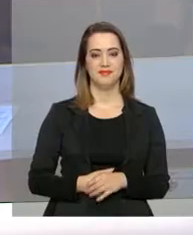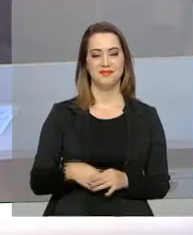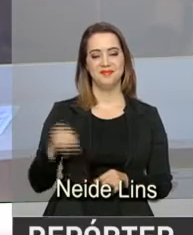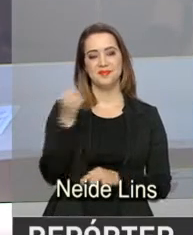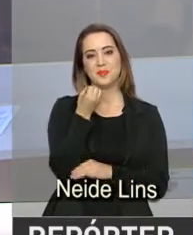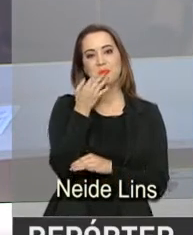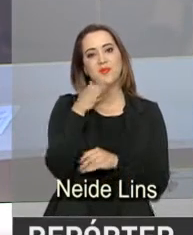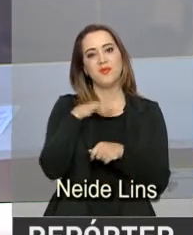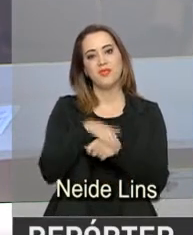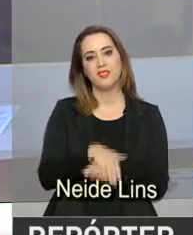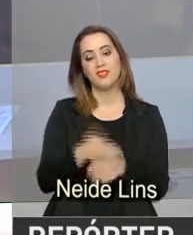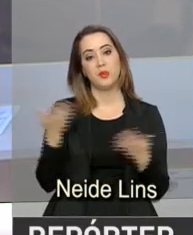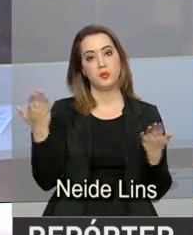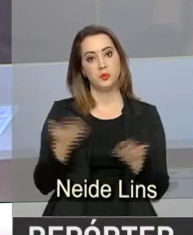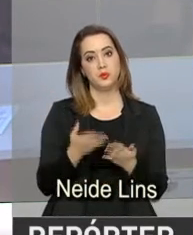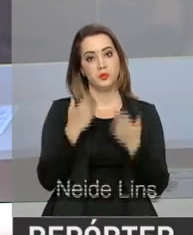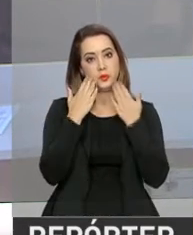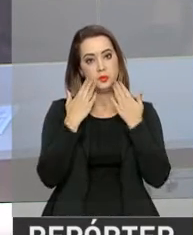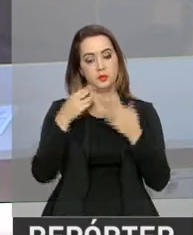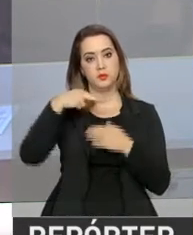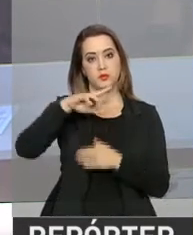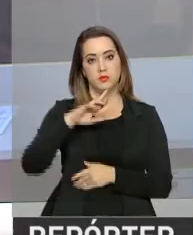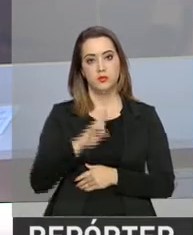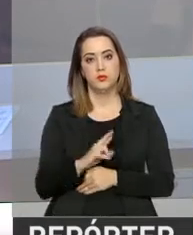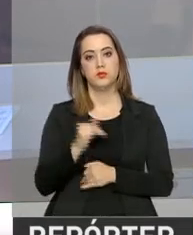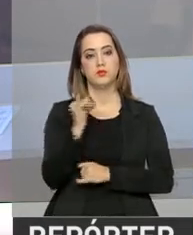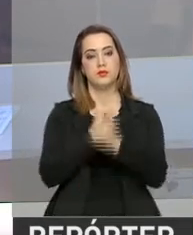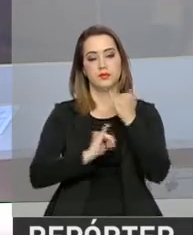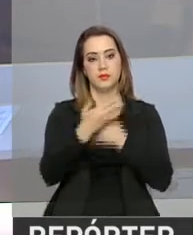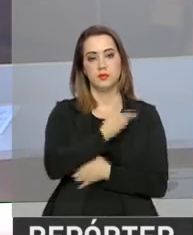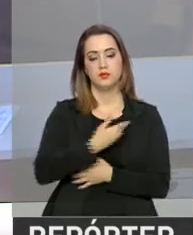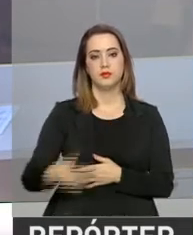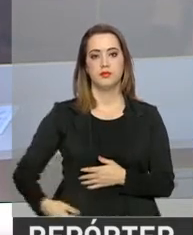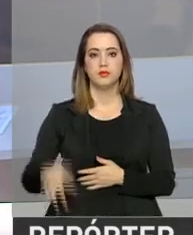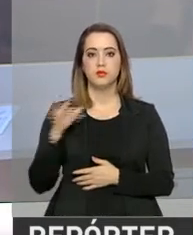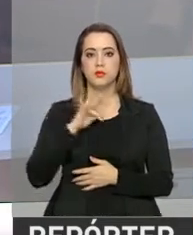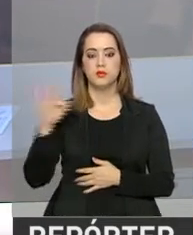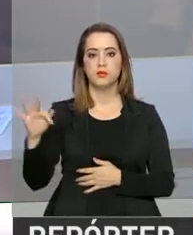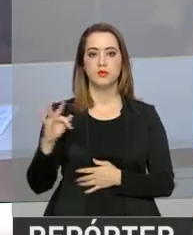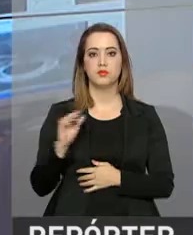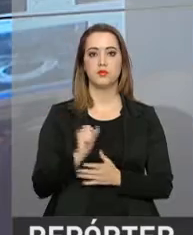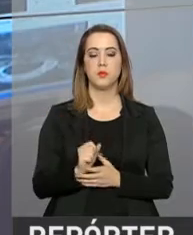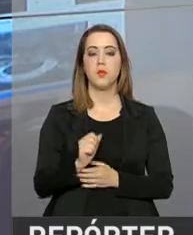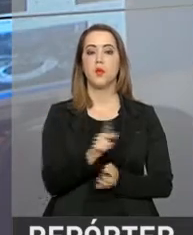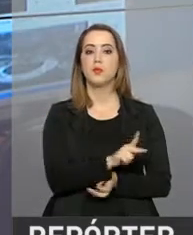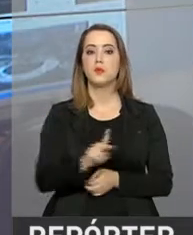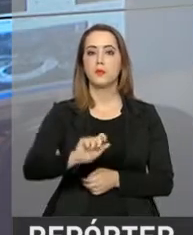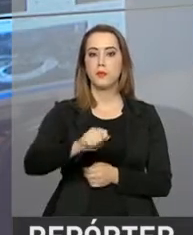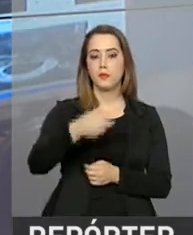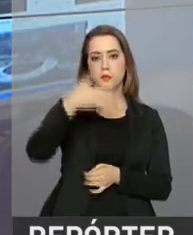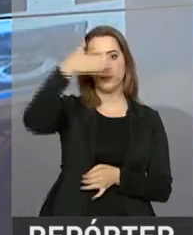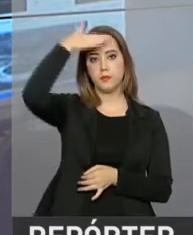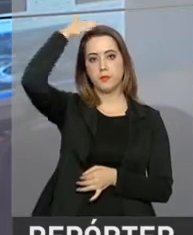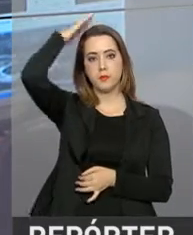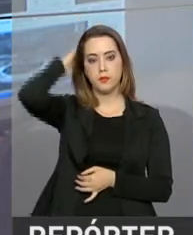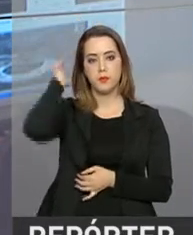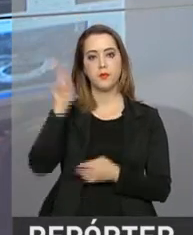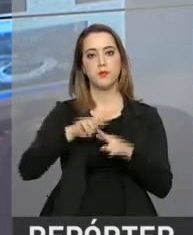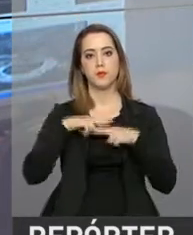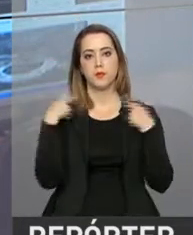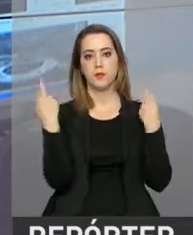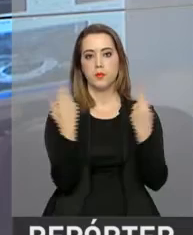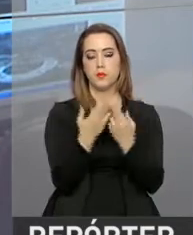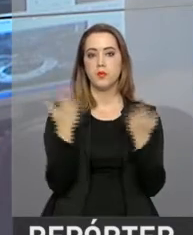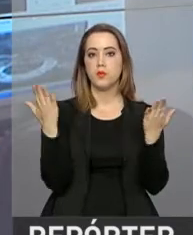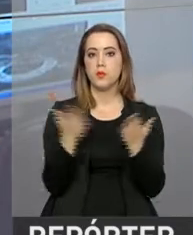Olá, boa noite. Estamos de volta com o repórter NBR e as notícias do governo federal. O presidente em exercício, Michel